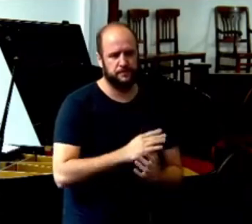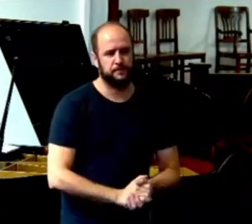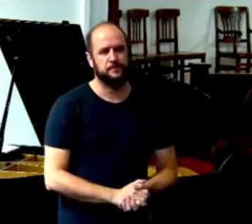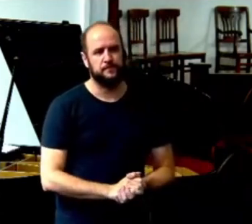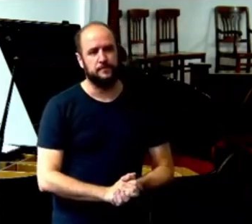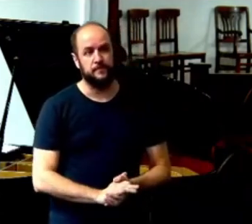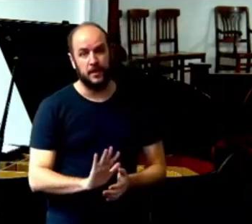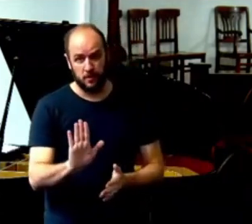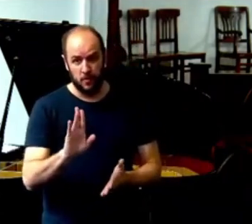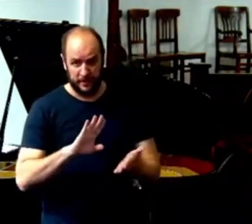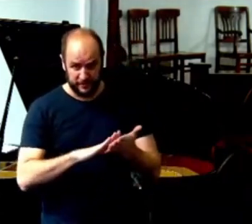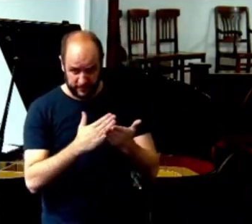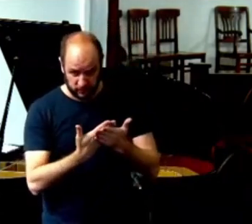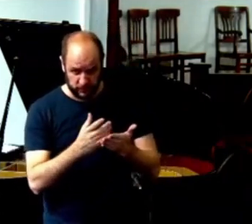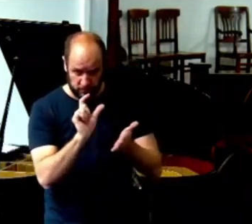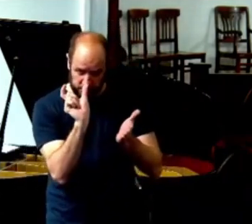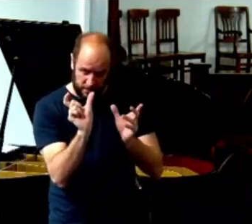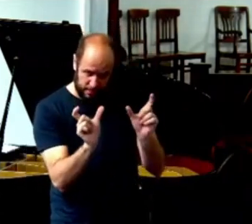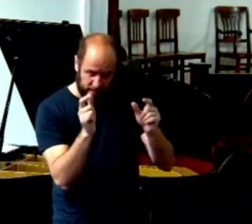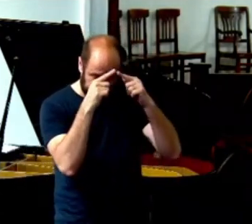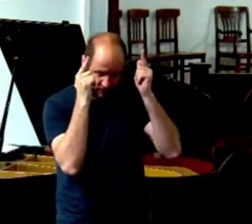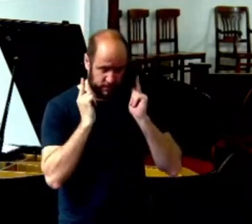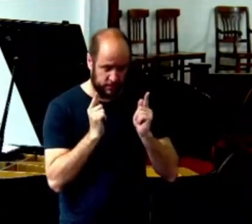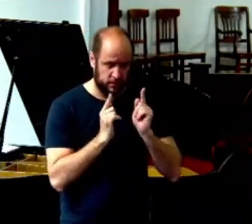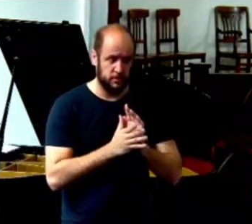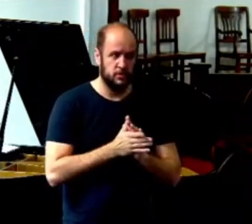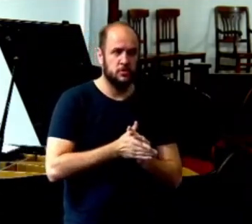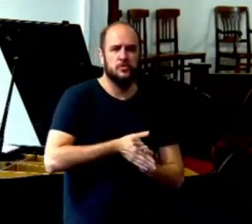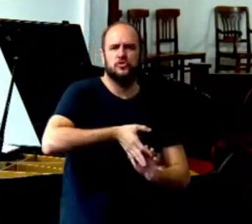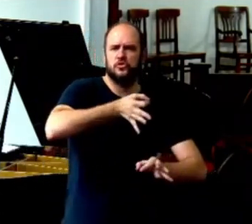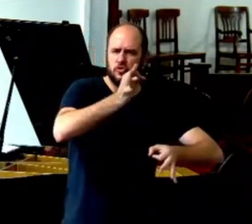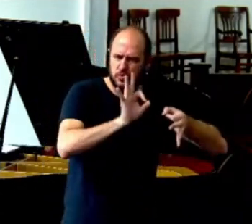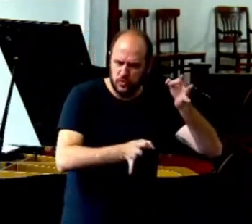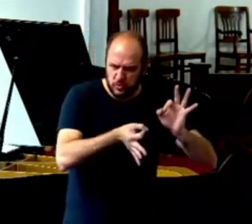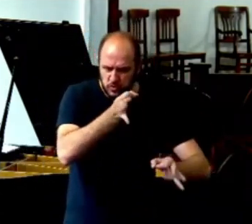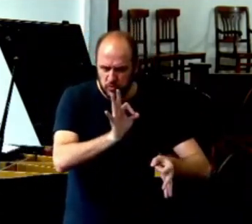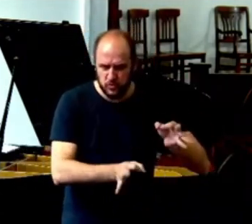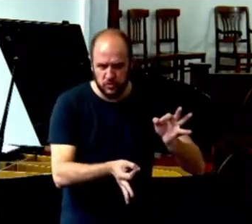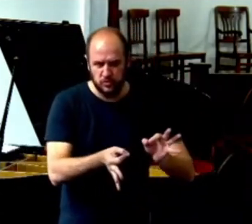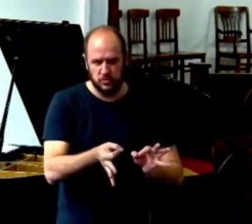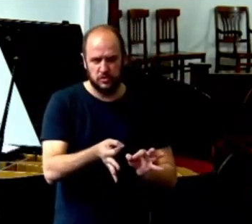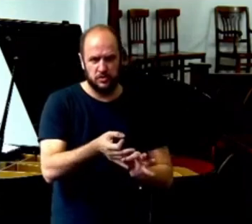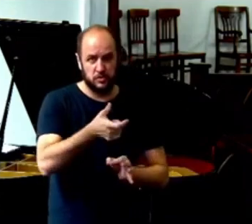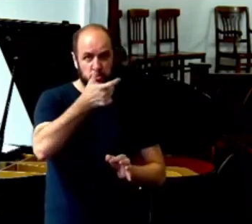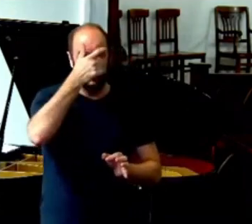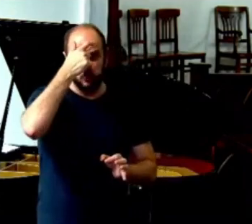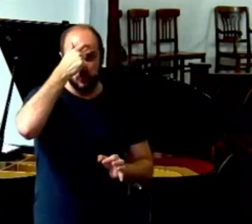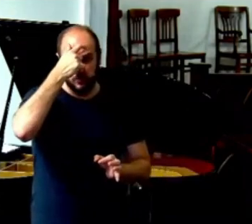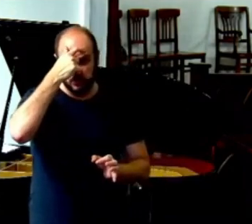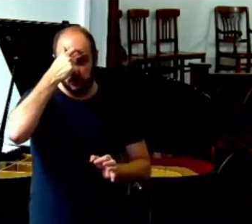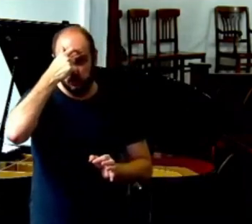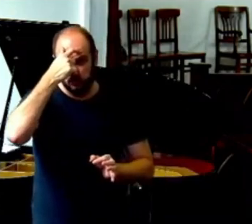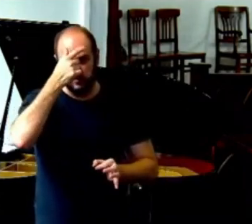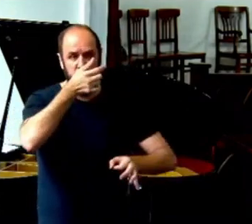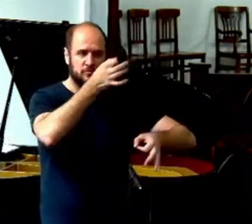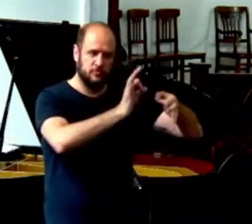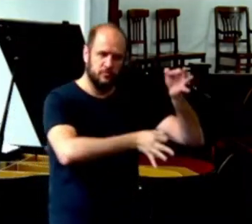tradução literal do nosso texto seria: com juízo com que julgardes,